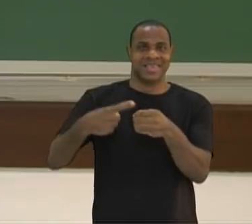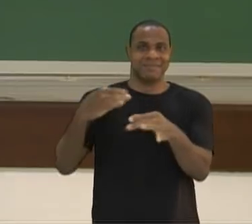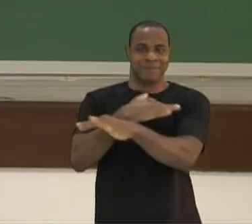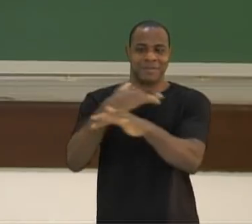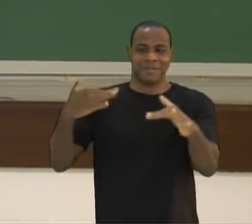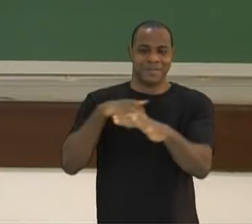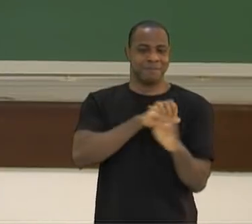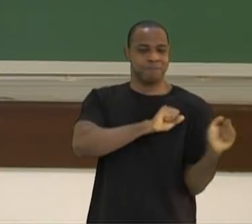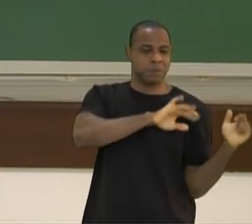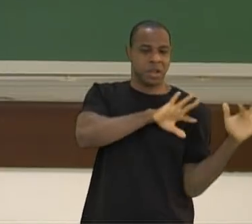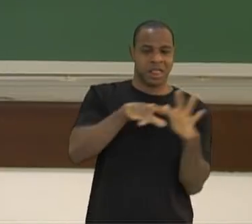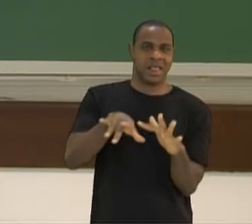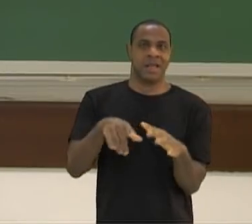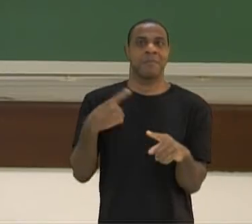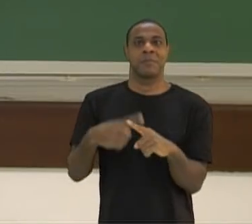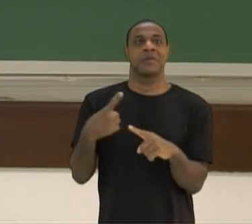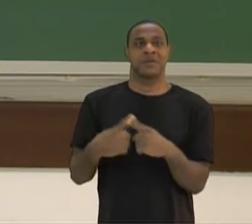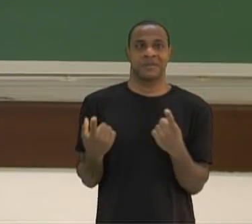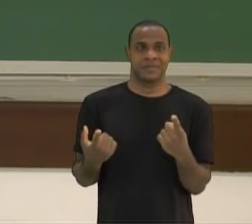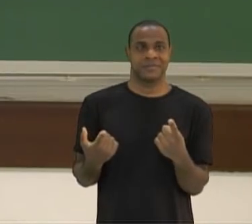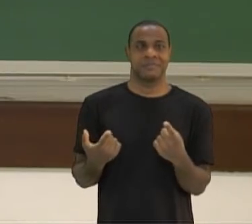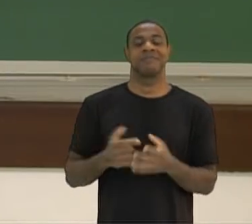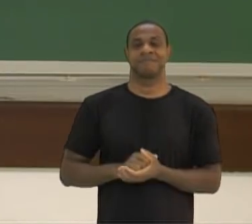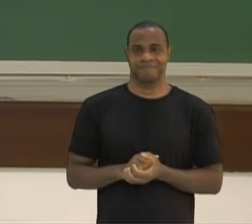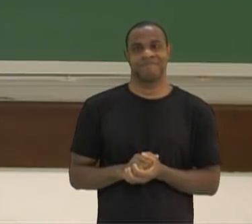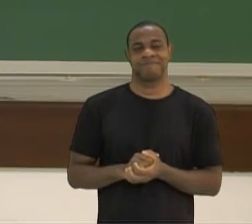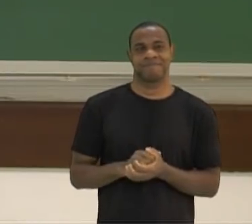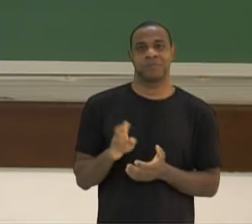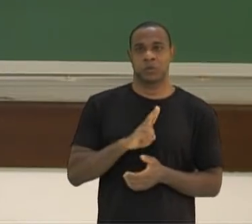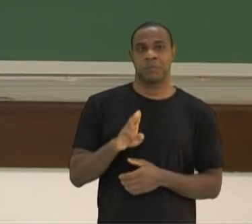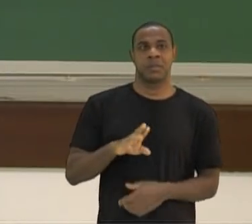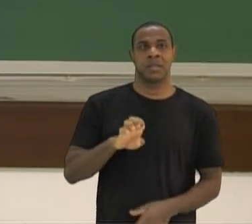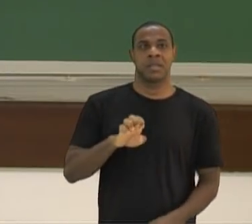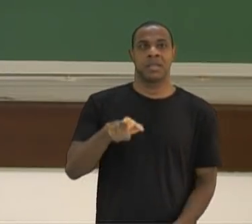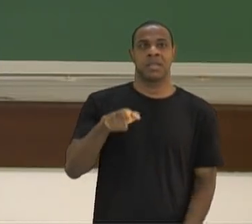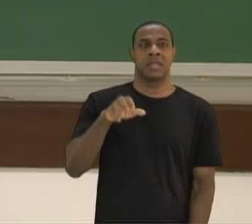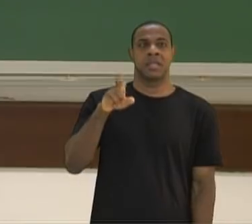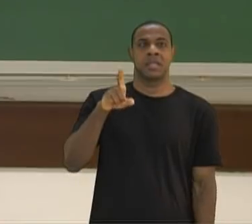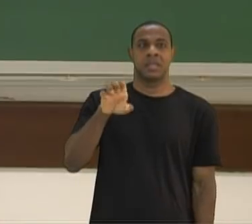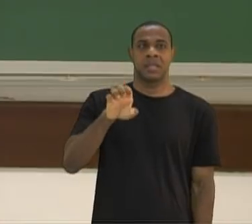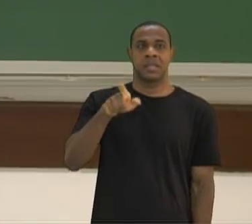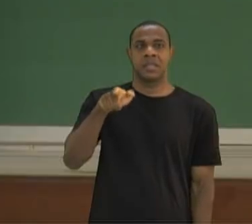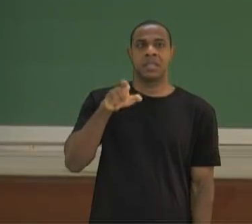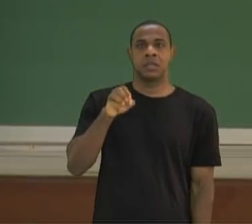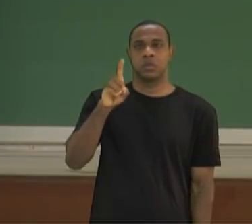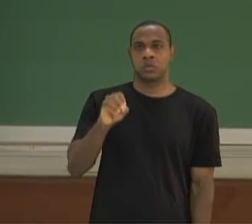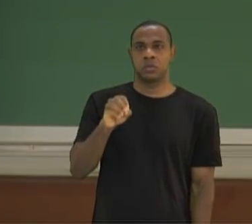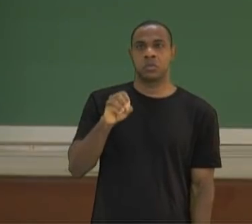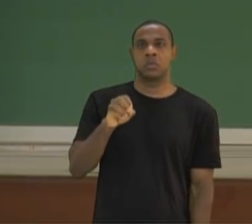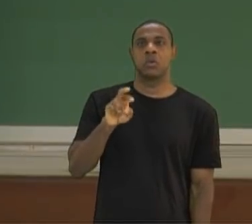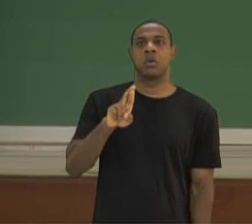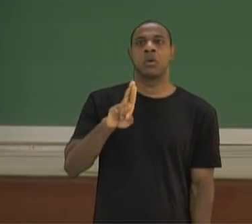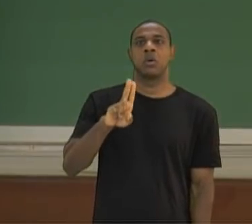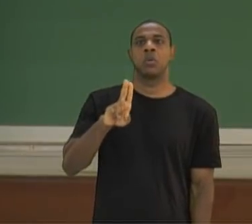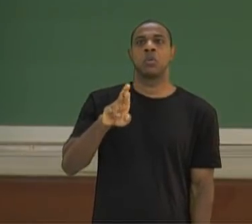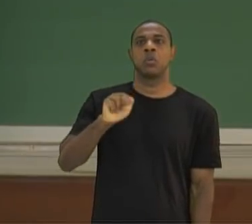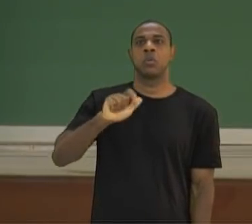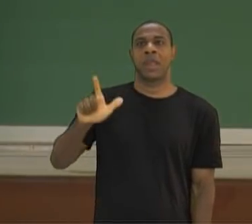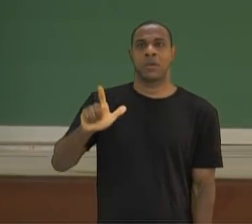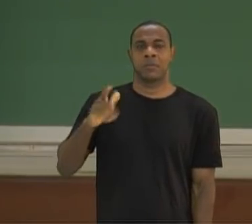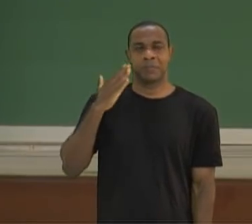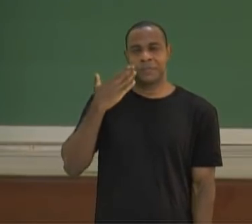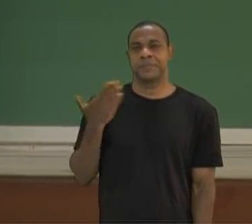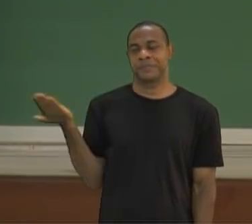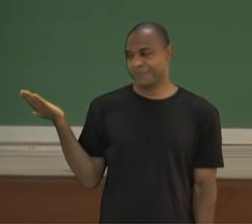à mecanização da agricultura, que é o chamado êxodo rural. Então, olha quantos fatores nós tivemos ali relacionados a essa questão